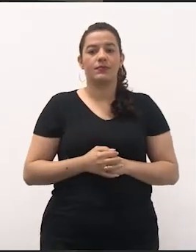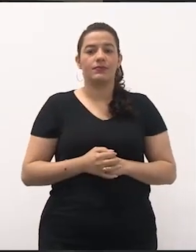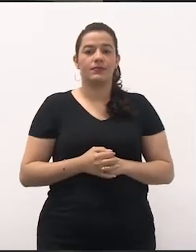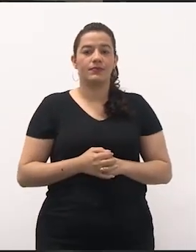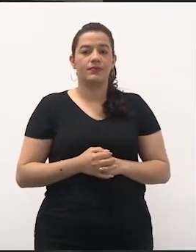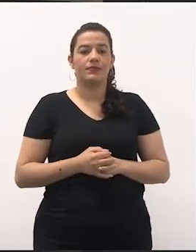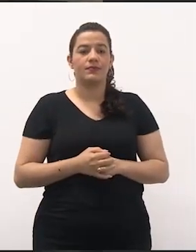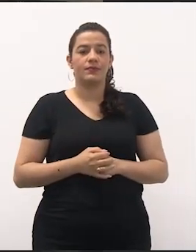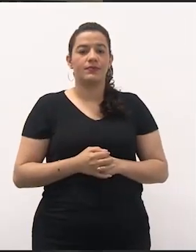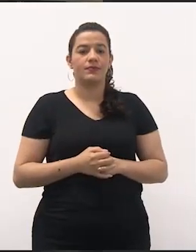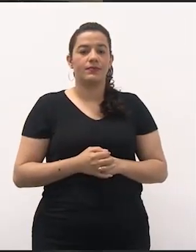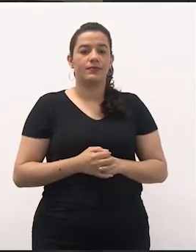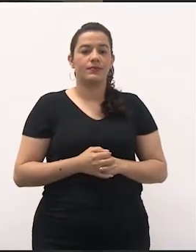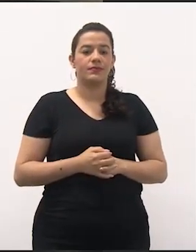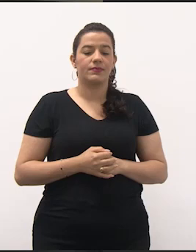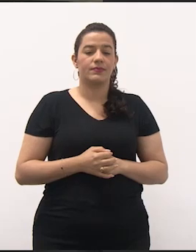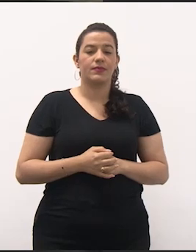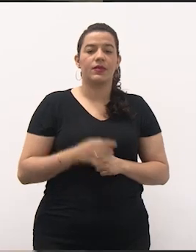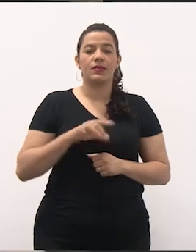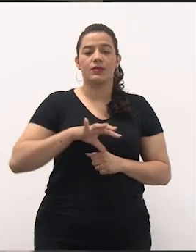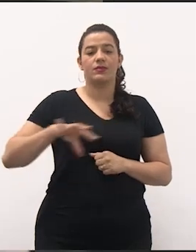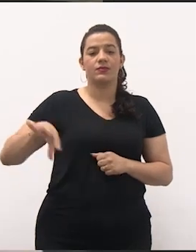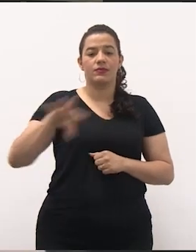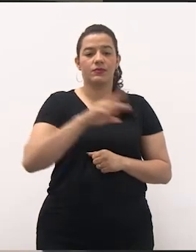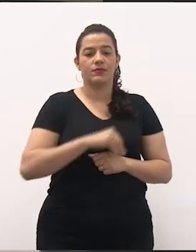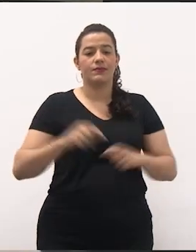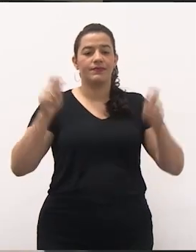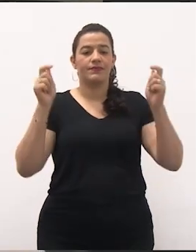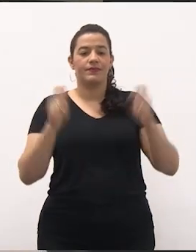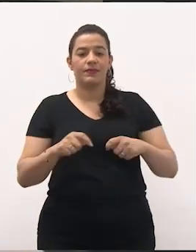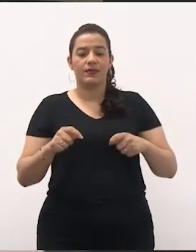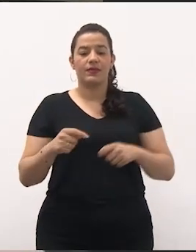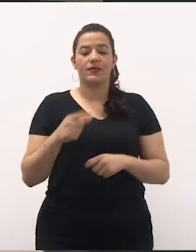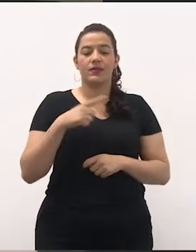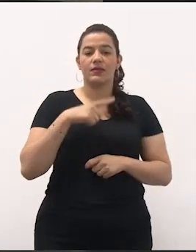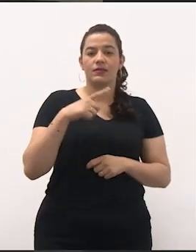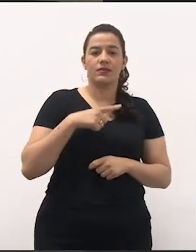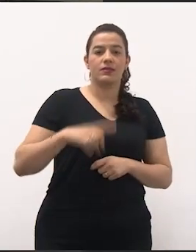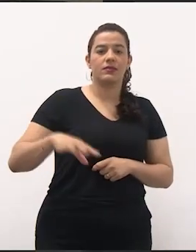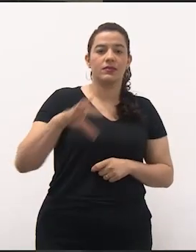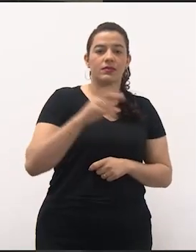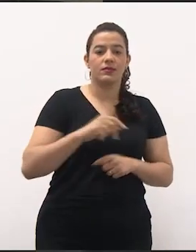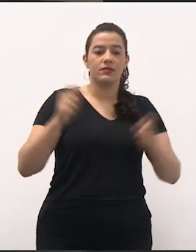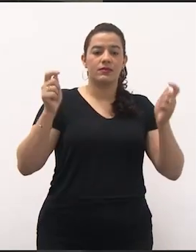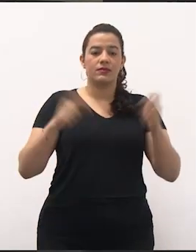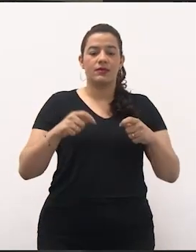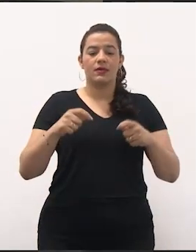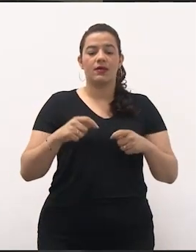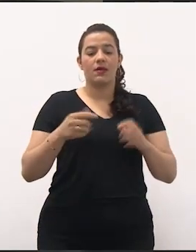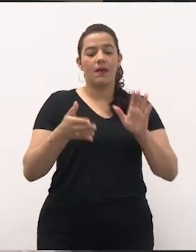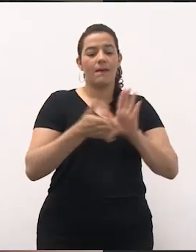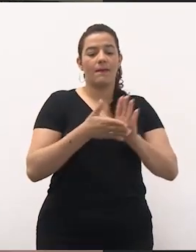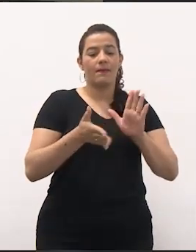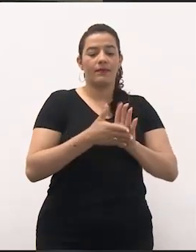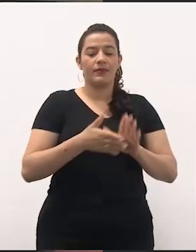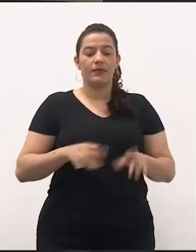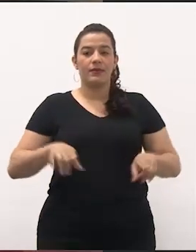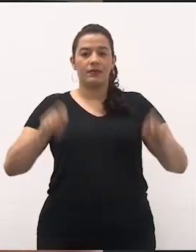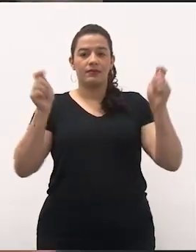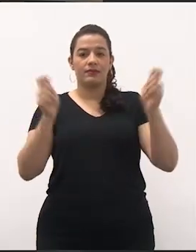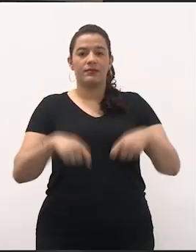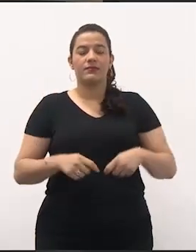uma coisa não invalida a outra, tá? Então, não é uma proposta,